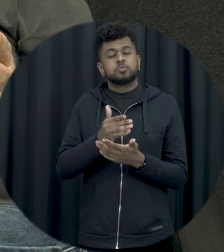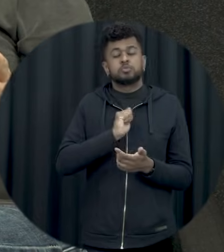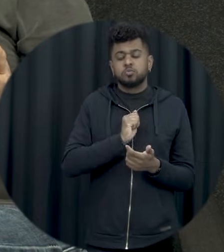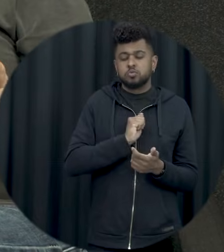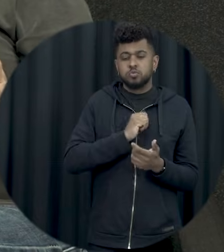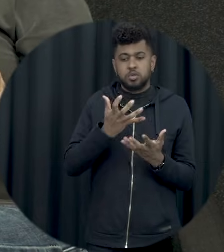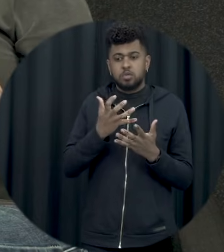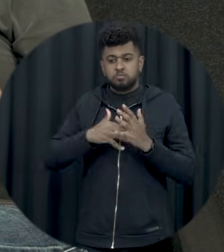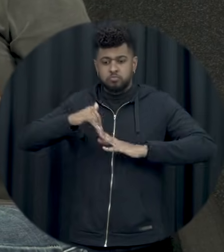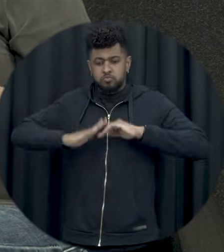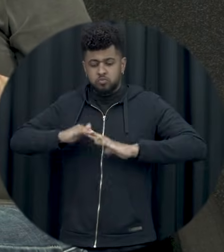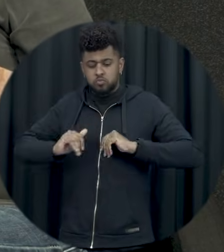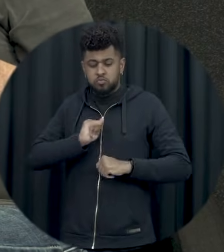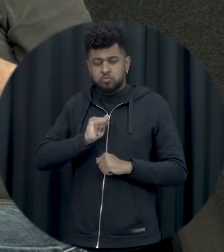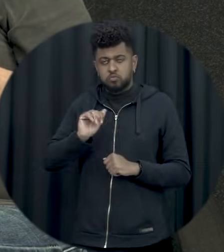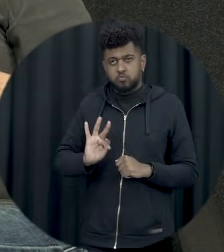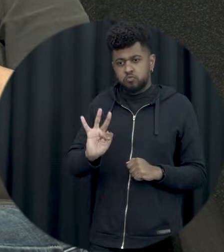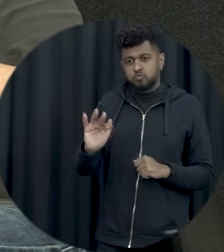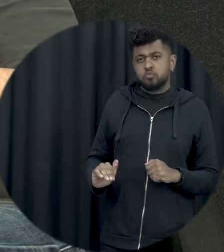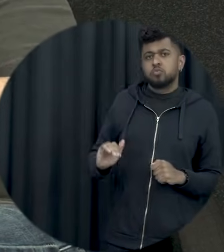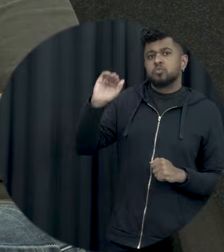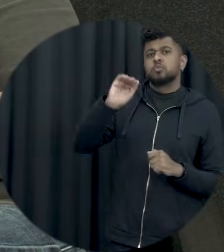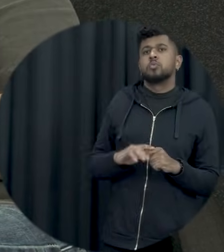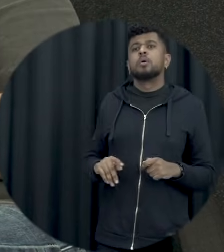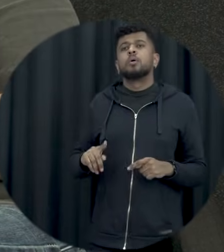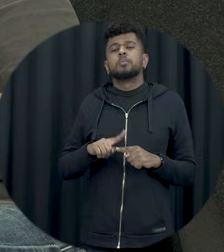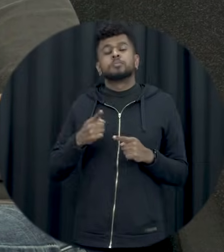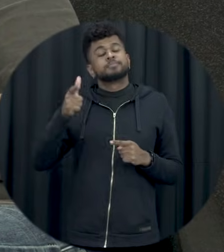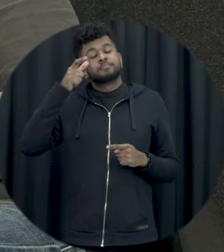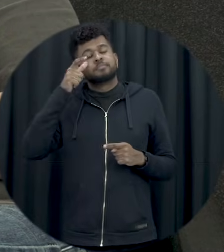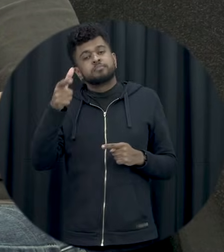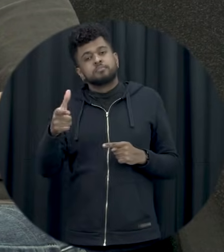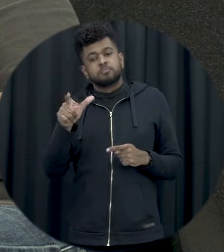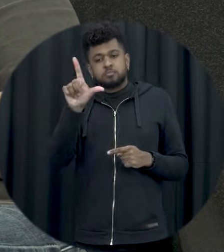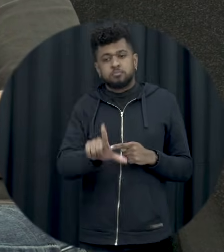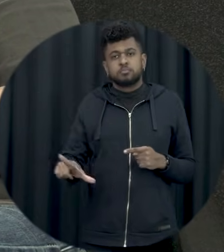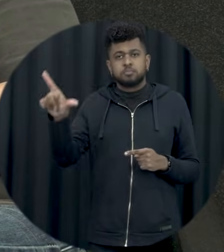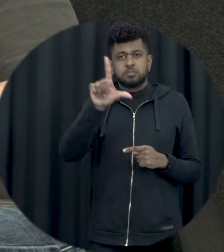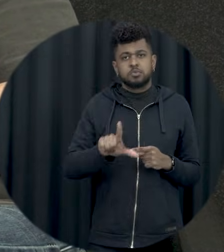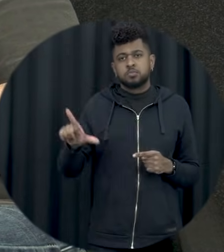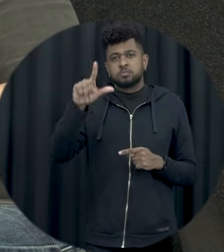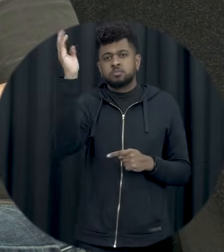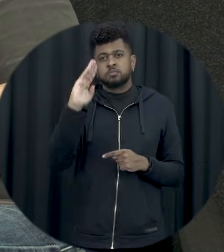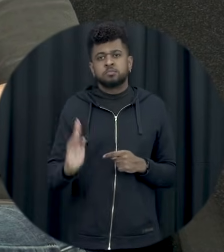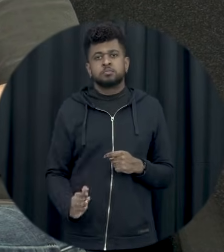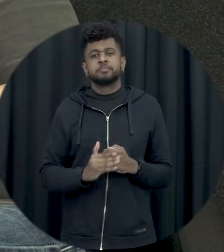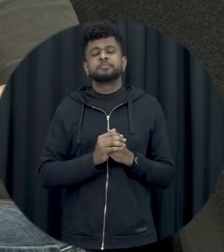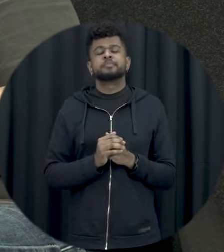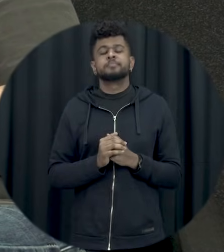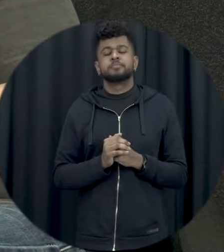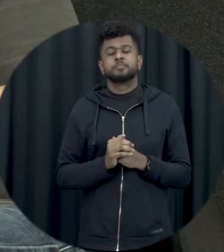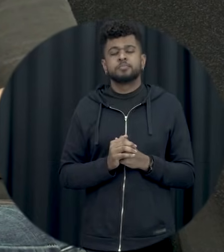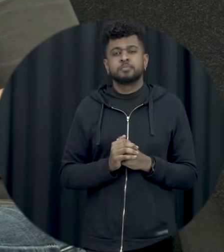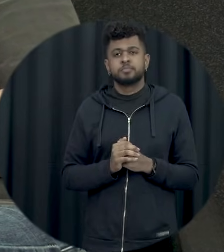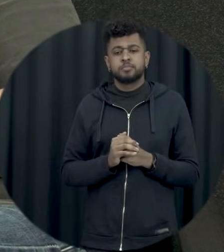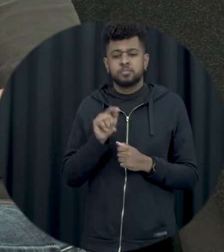ser antropólogo quando crescesse, mas com esse interesse pela literatura brasileira. E